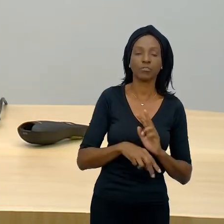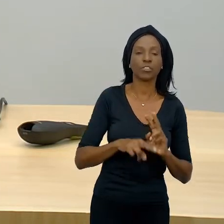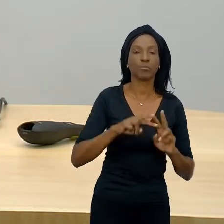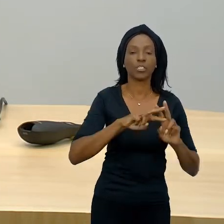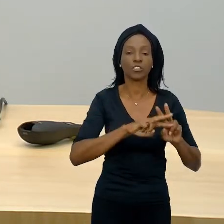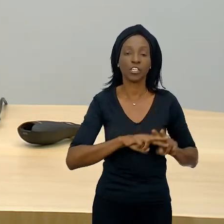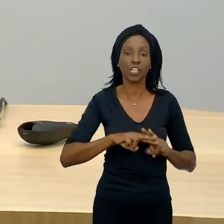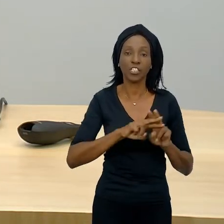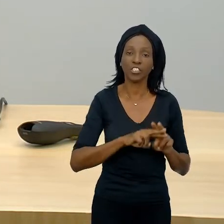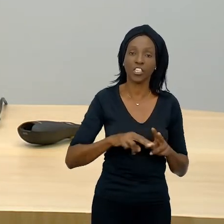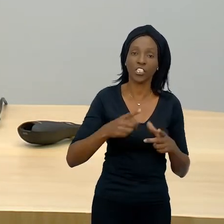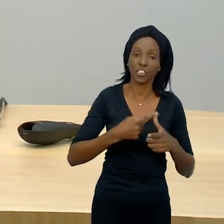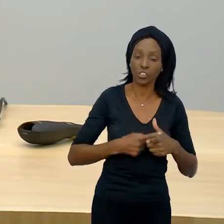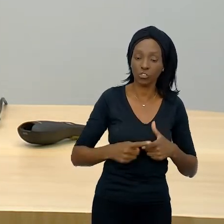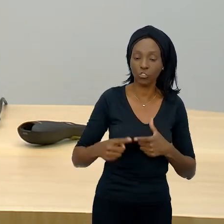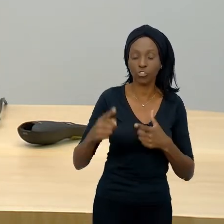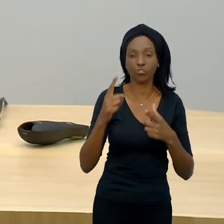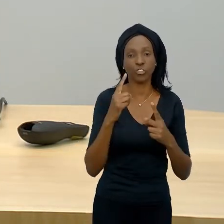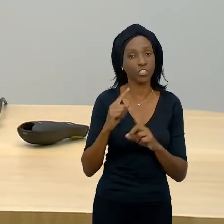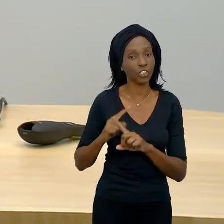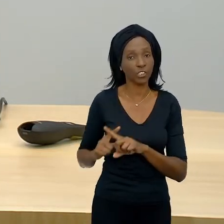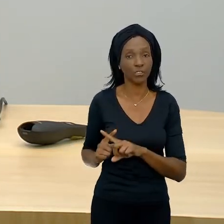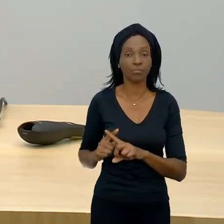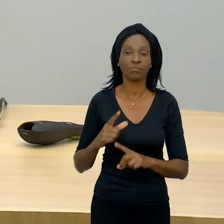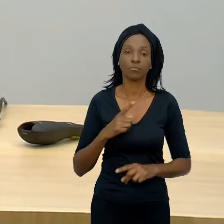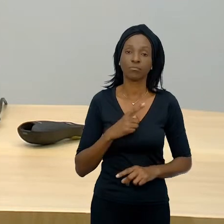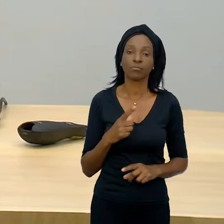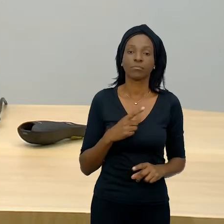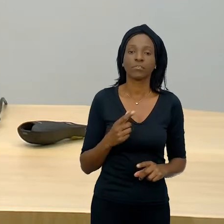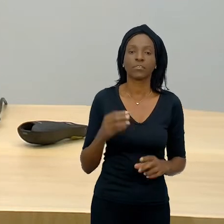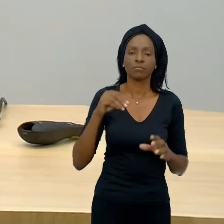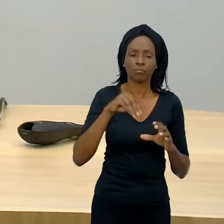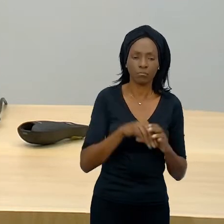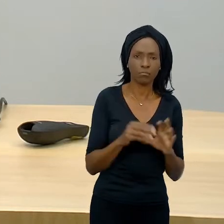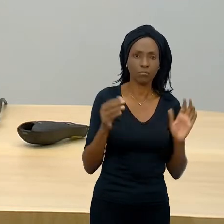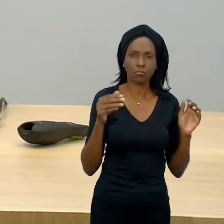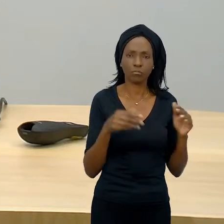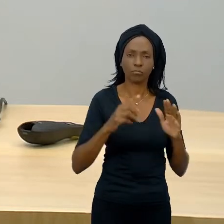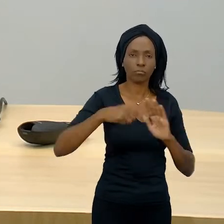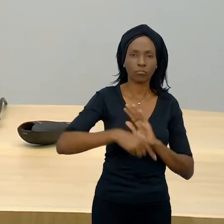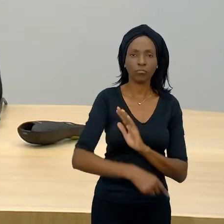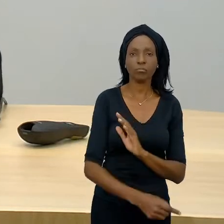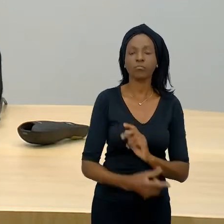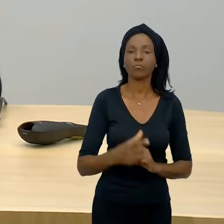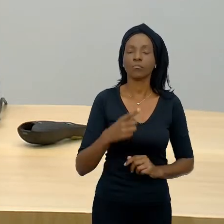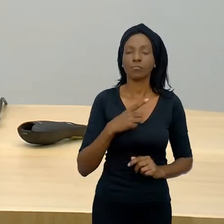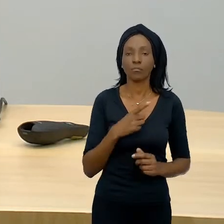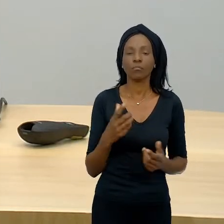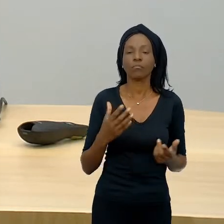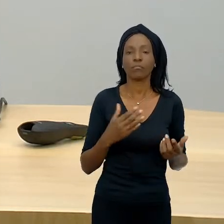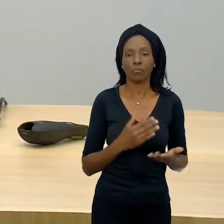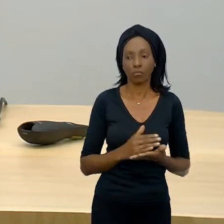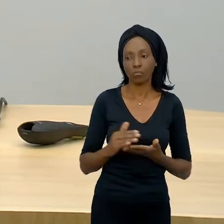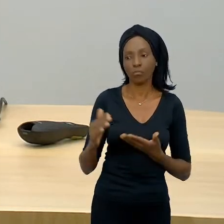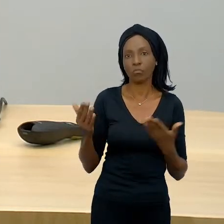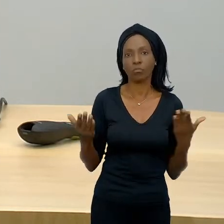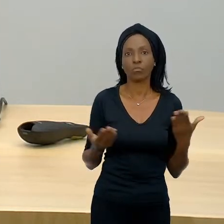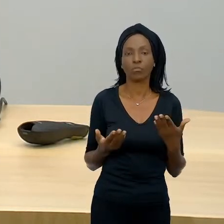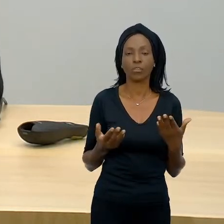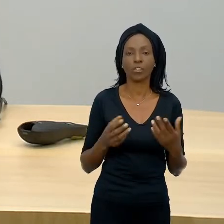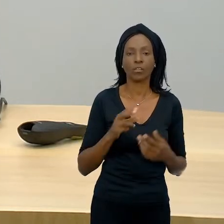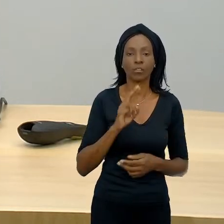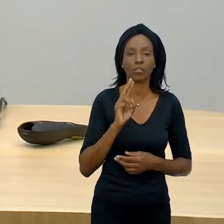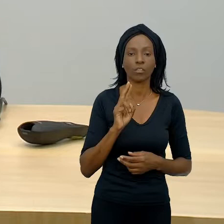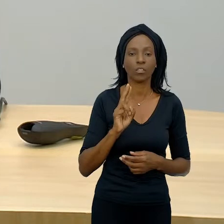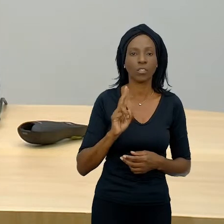quem divide multiplica e dentro do nosso aprofundamento a gente está agora caminhando, né, na unidade